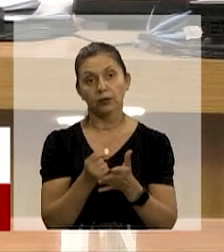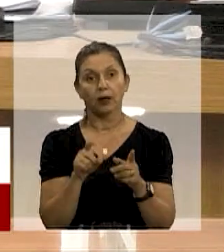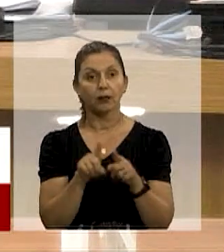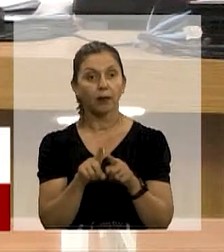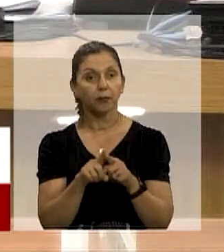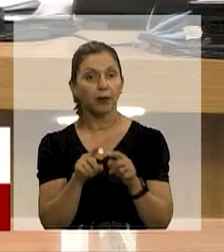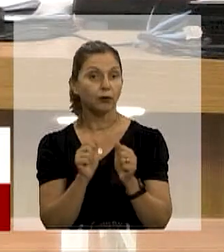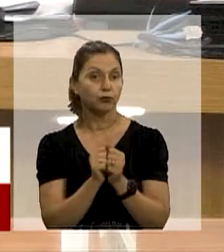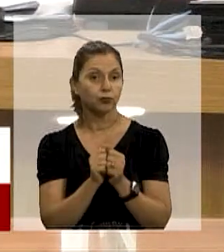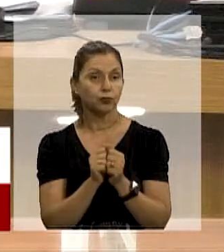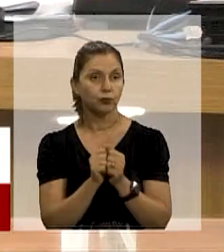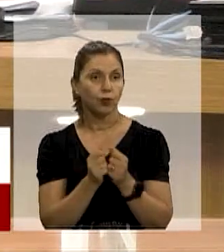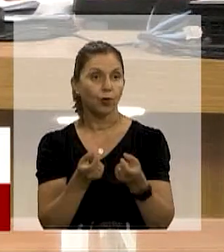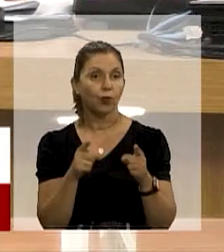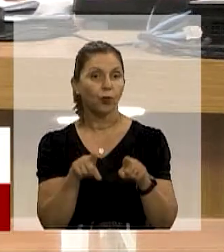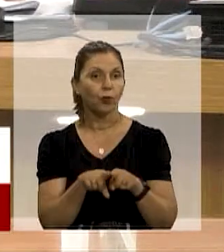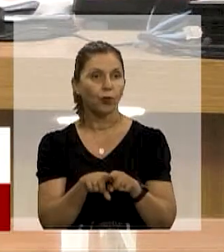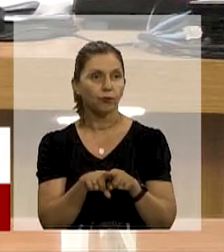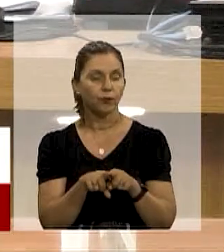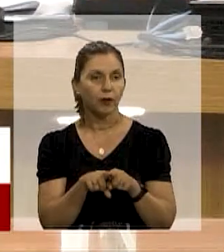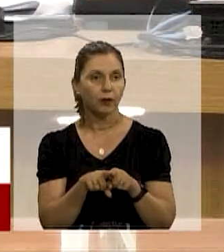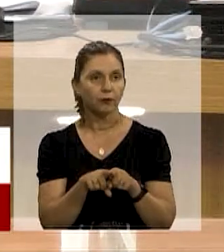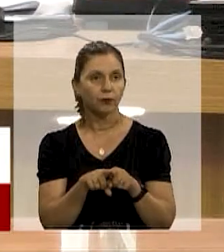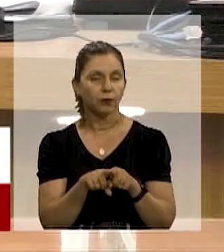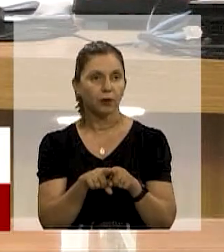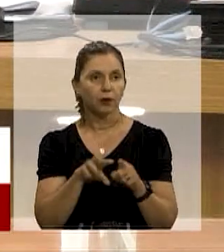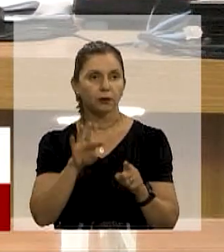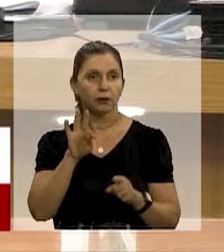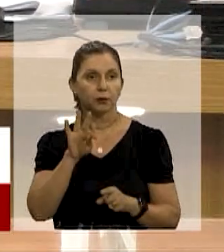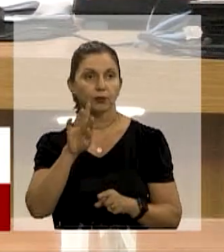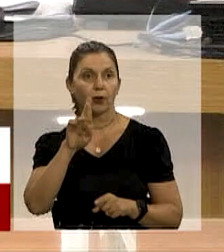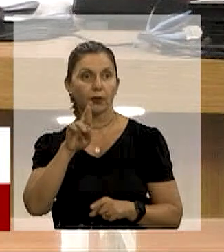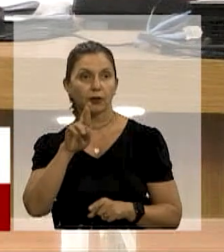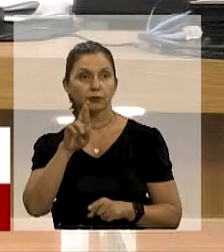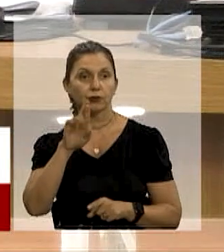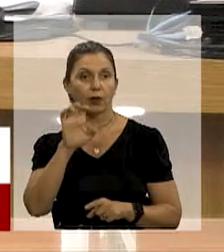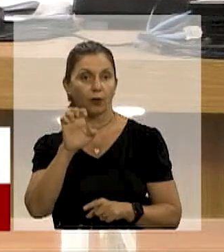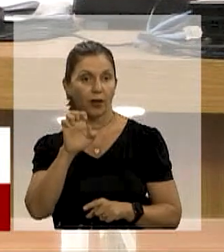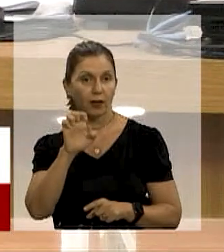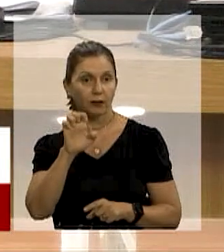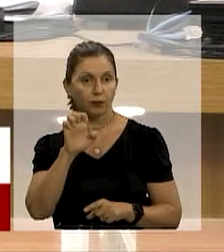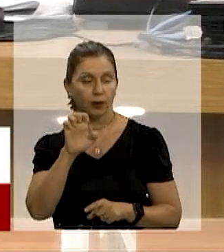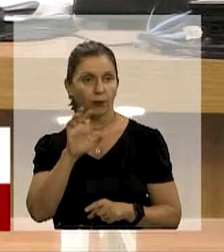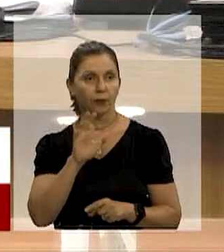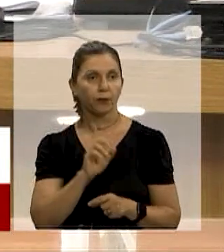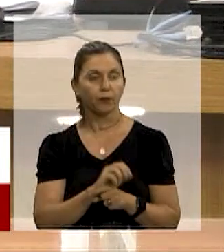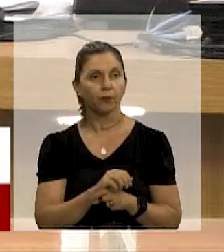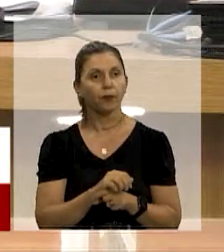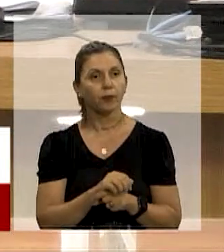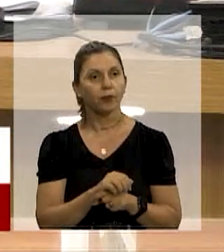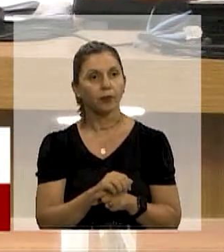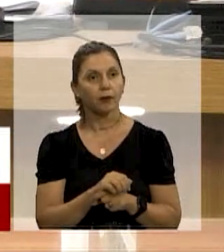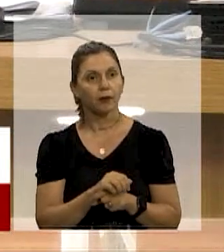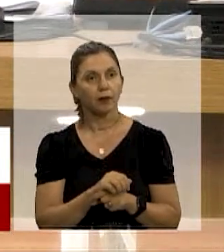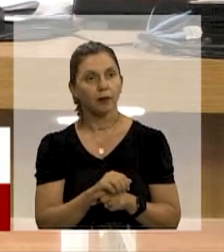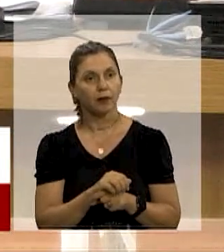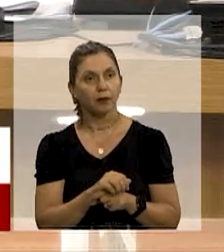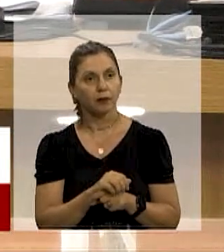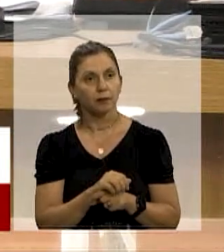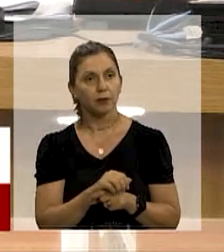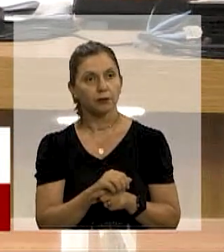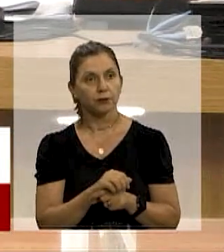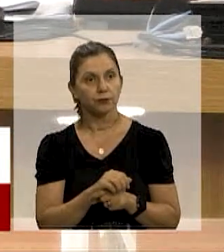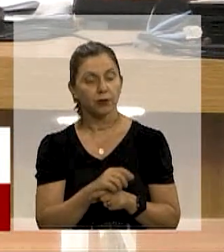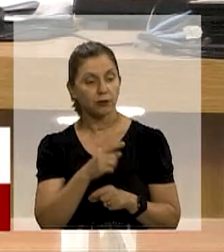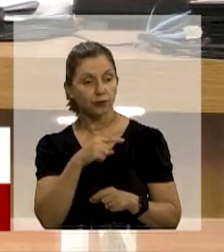um termo de convênio com o Tribunal Regional Eleitoral aqui de Sete Lagoas, no sentido da gente partir para a segunda fase